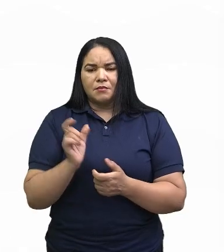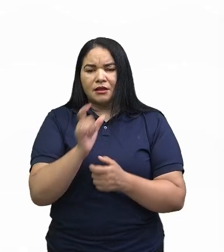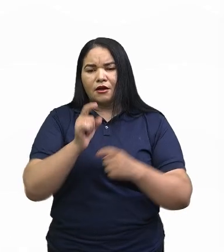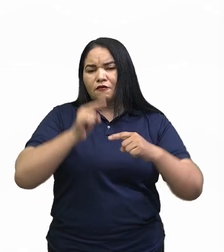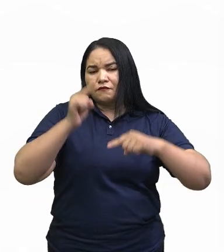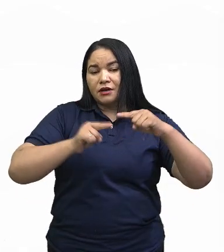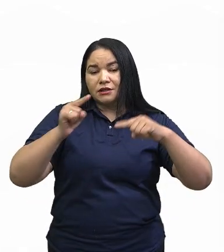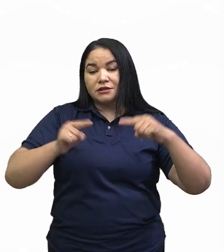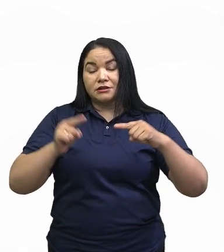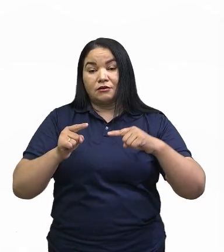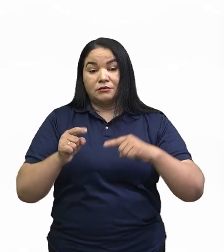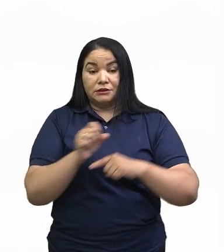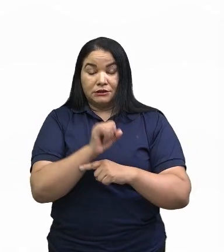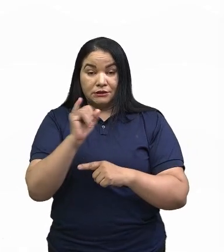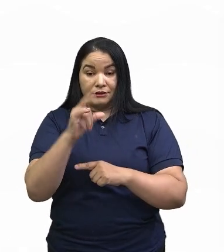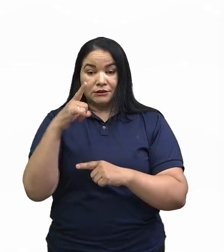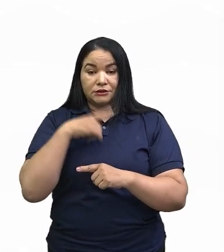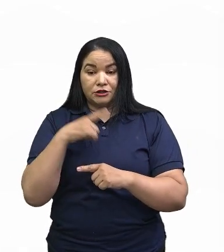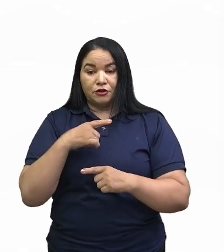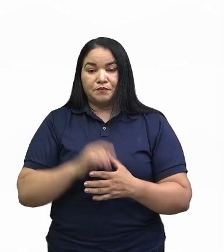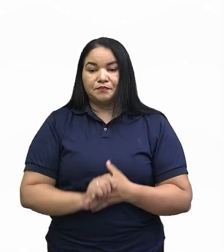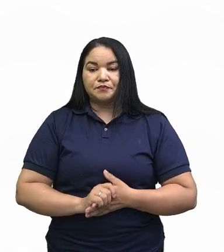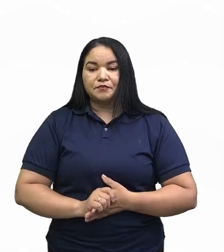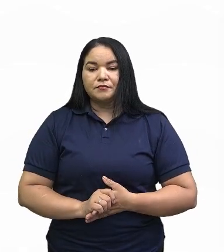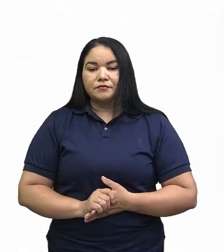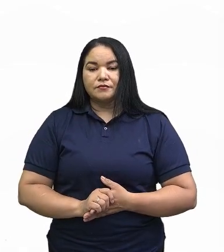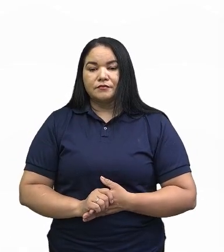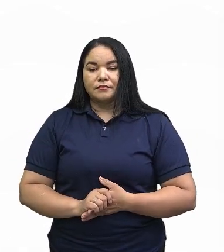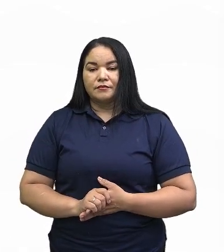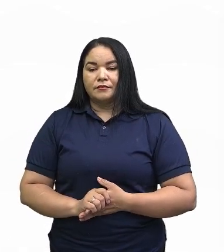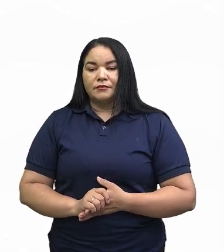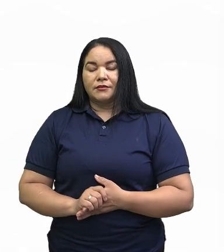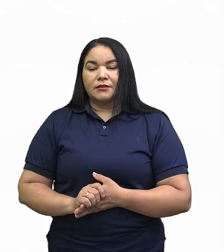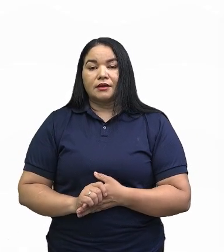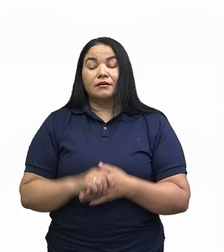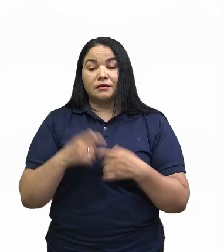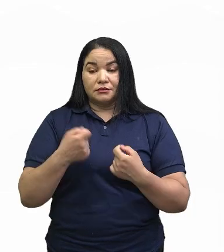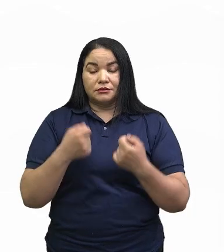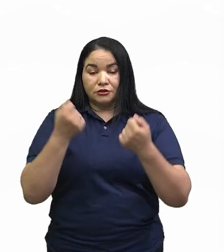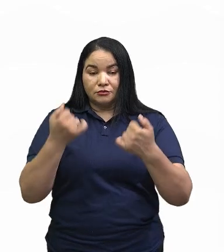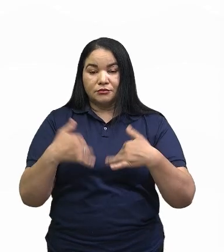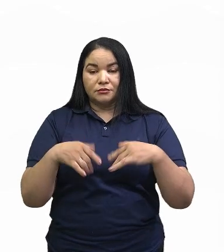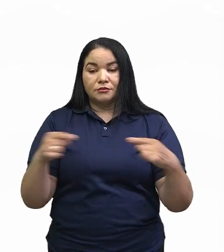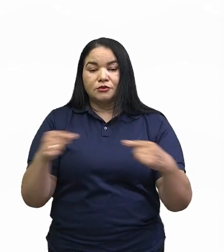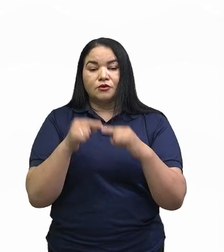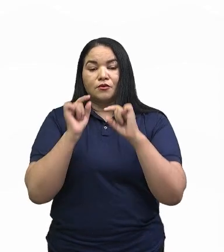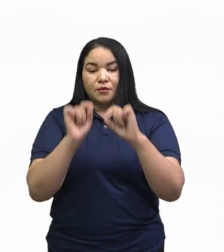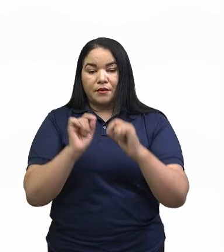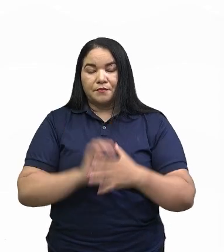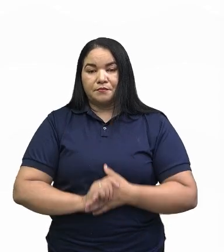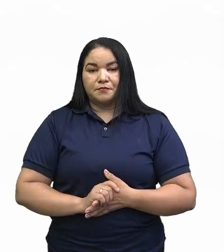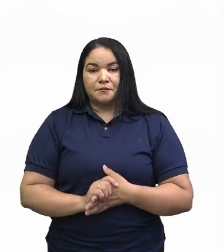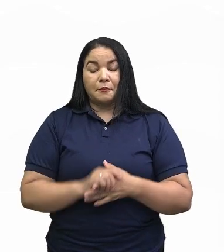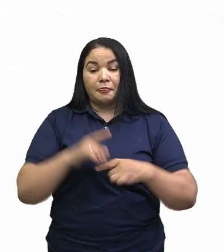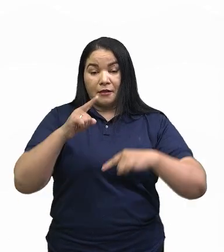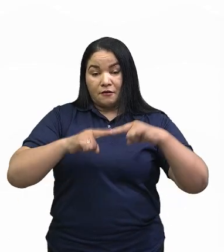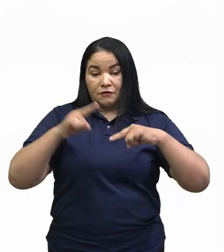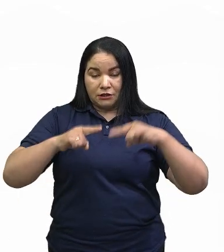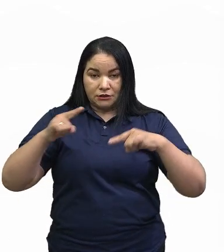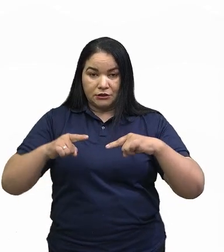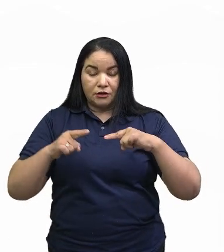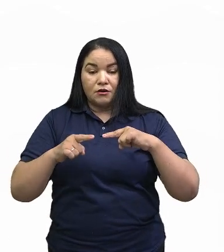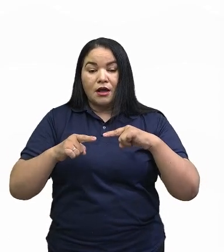variação, quando vier a palavra variação, você diz o seguinte, ó, a variação de